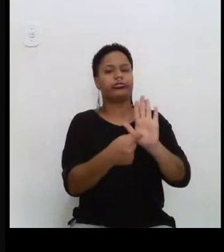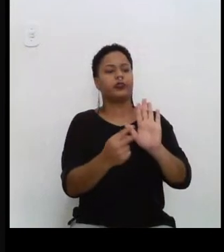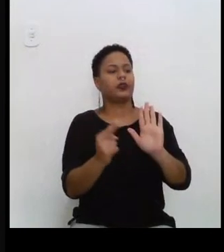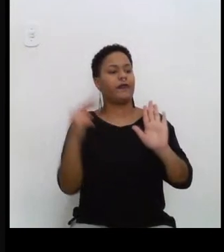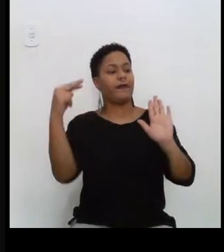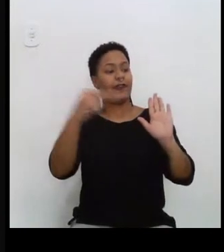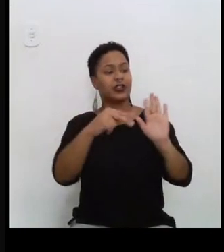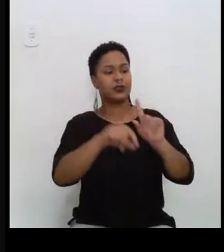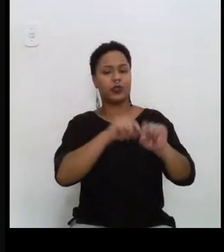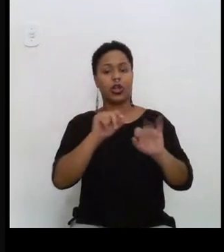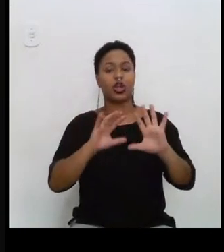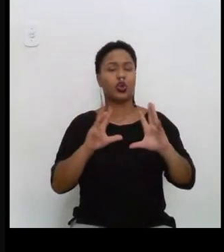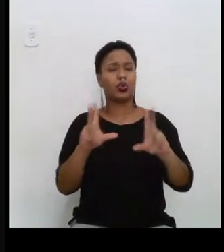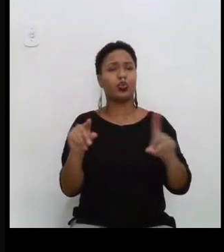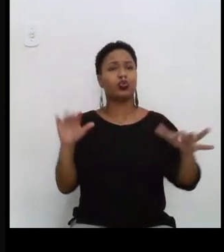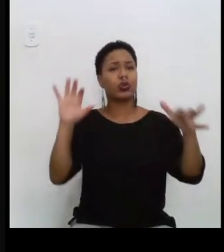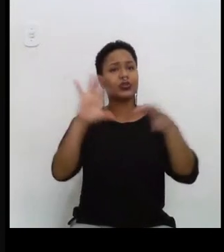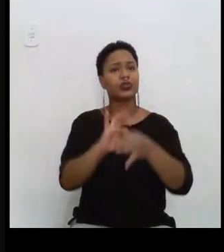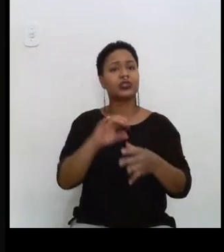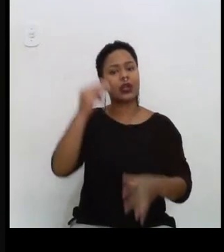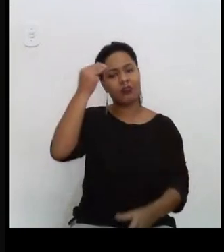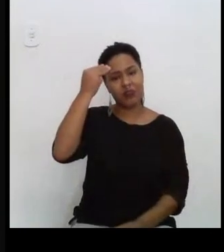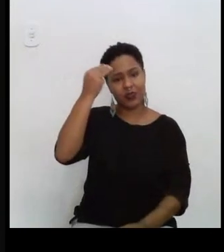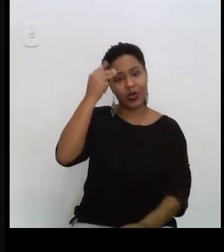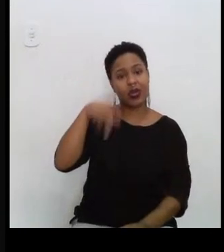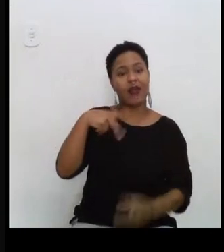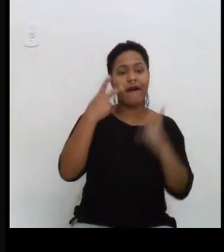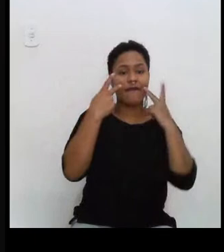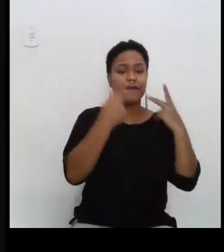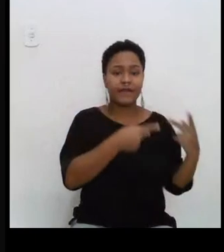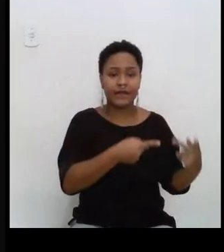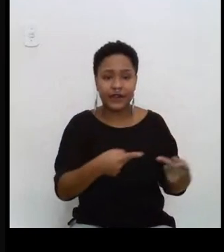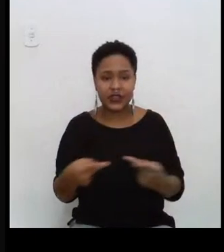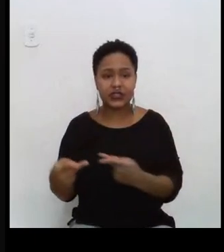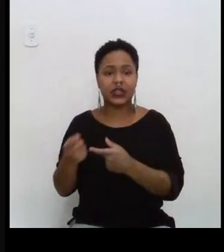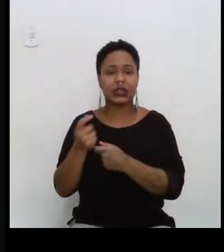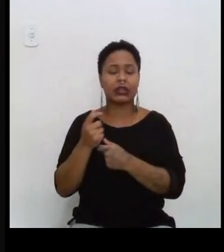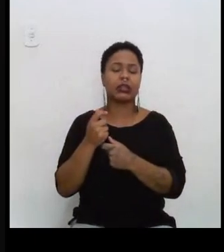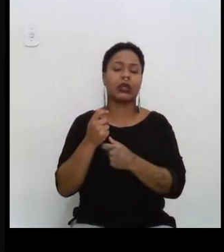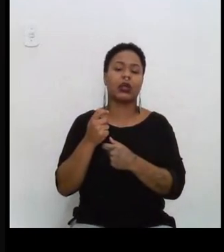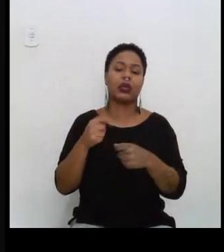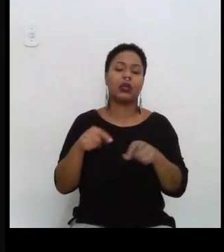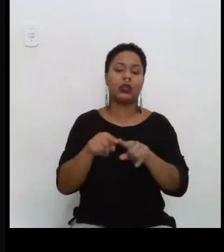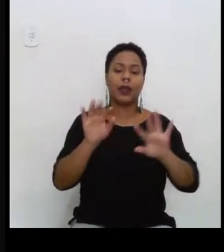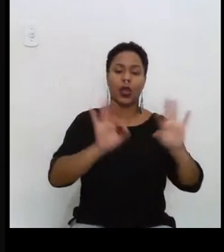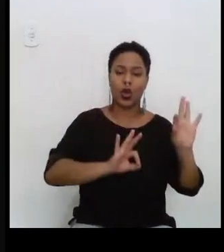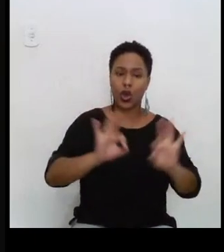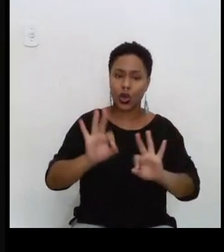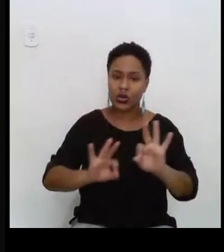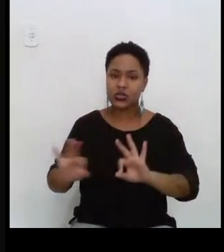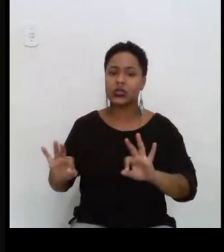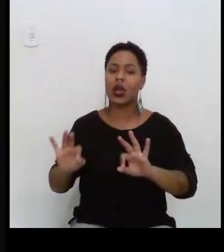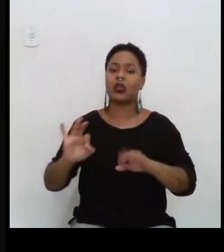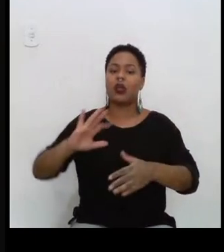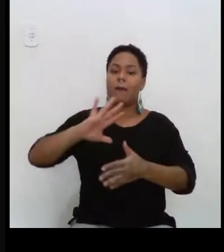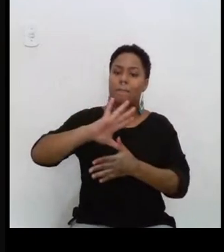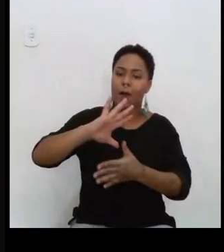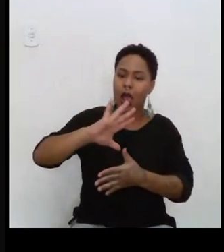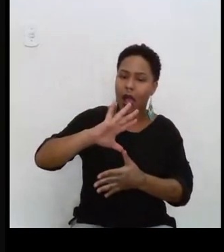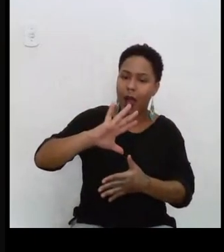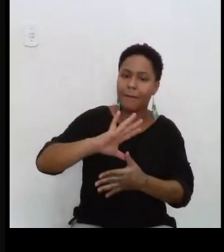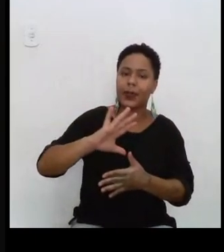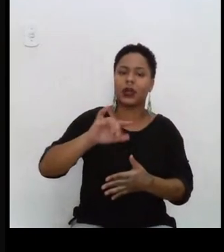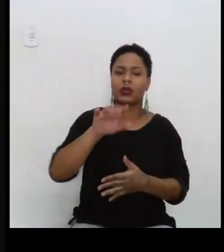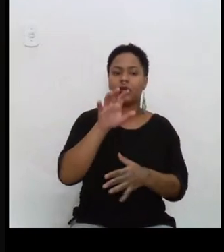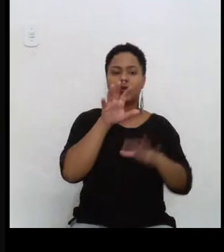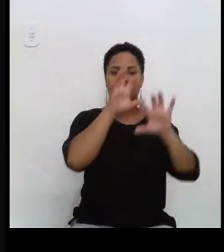visita aqui ó laço pagarem Só parei quando é que tinha o mapa ele já tentei com armas oriental arroz a